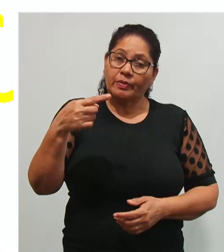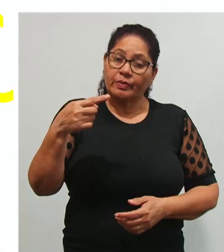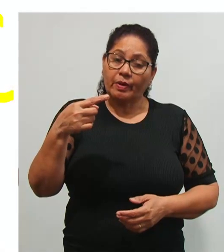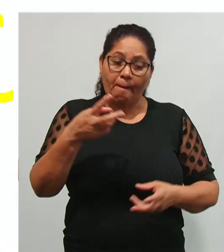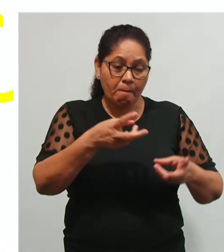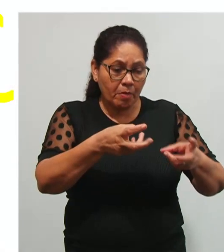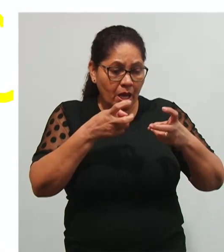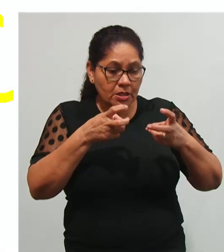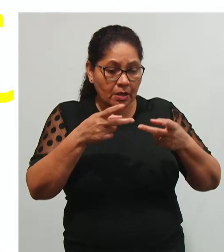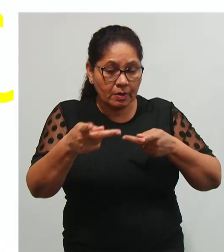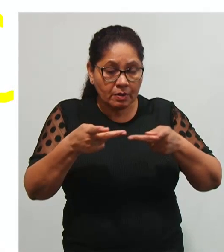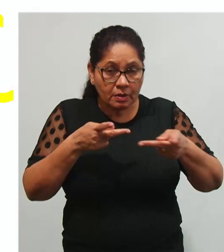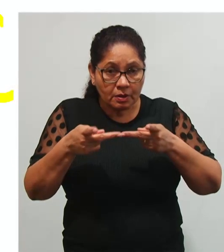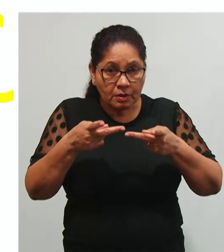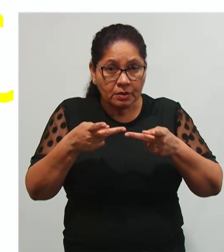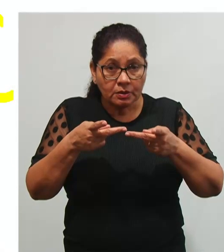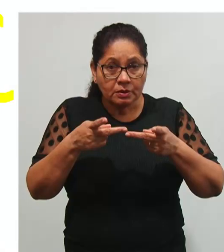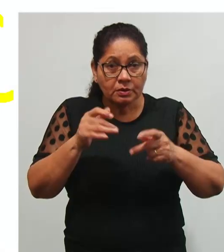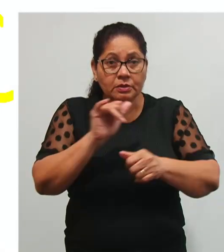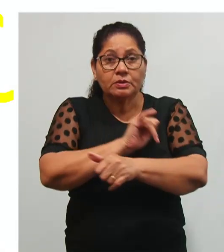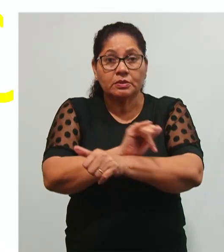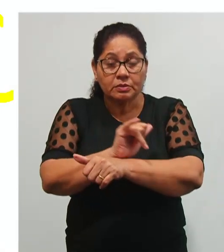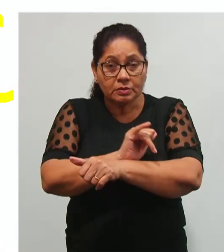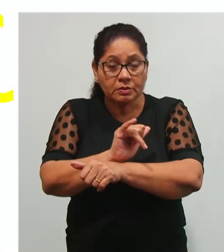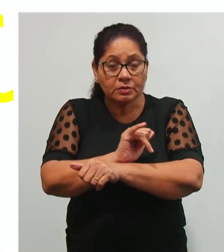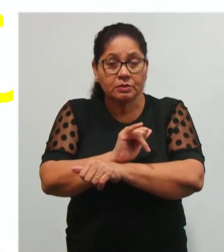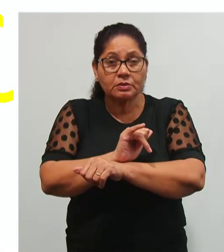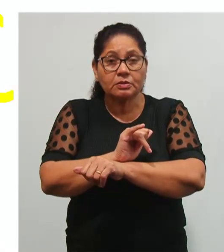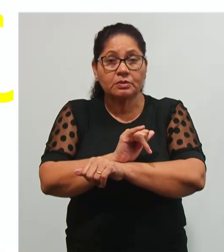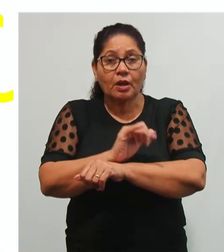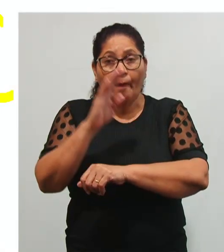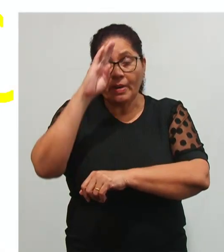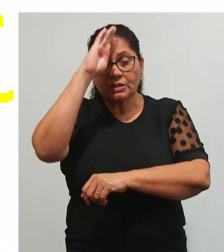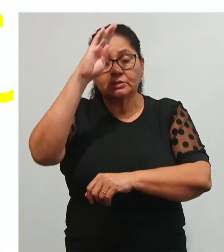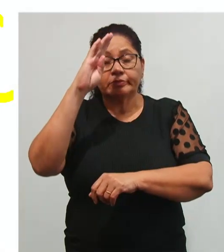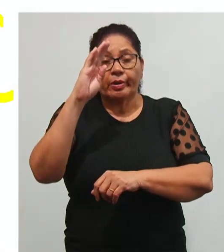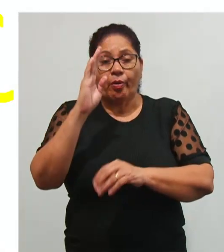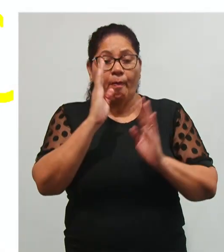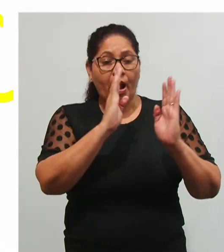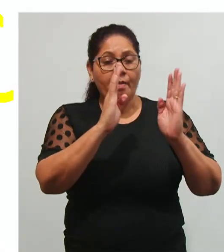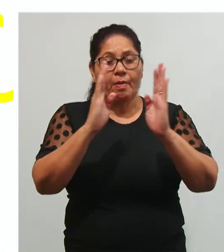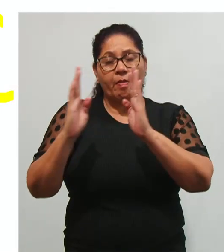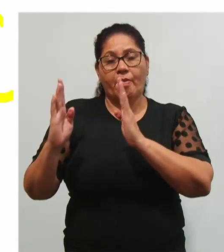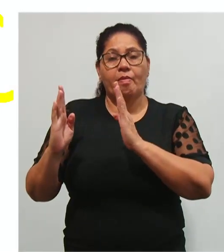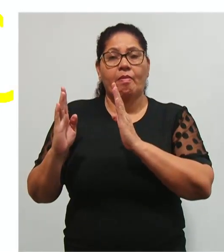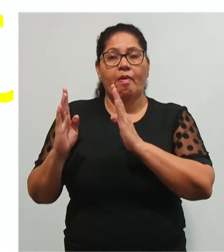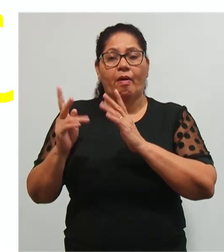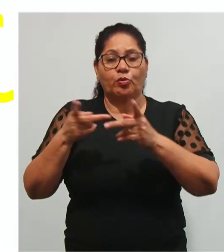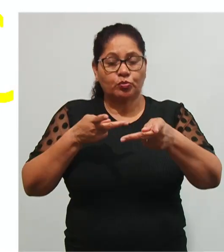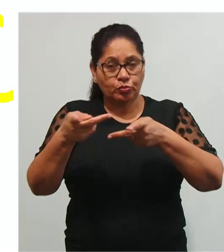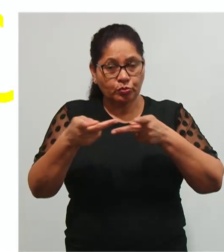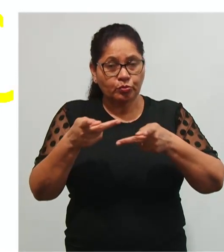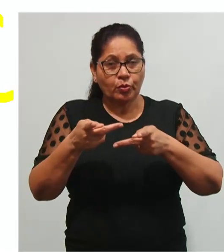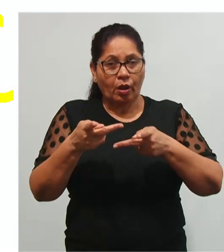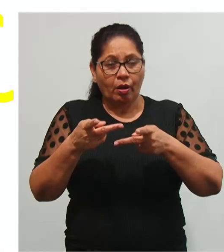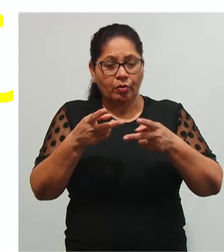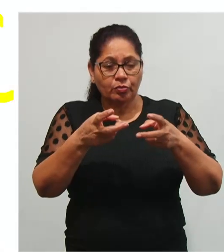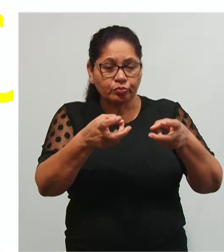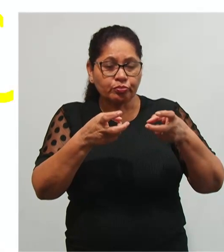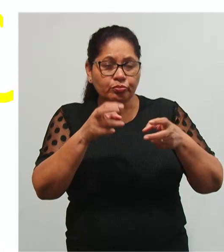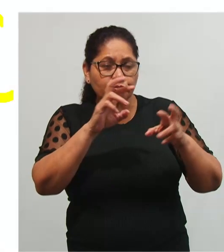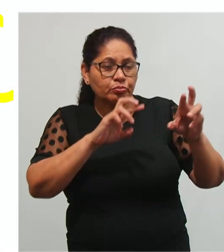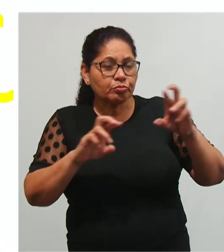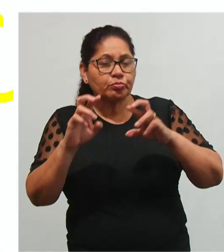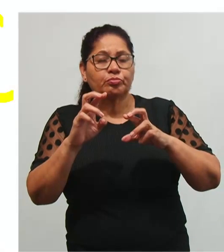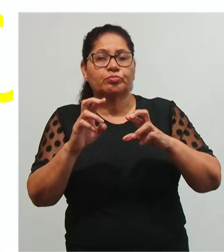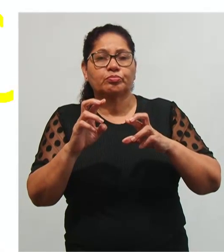Depois, identificação de projetos no contexto da gestão estratégica, principais fases para a gestão de um projeto, visão